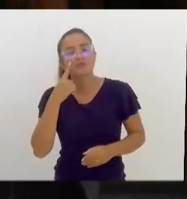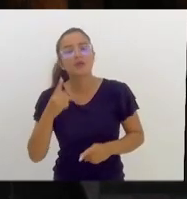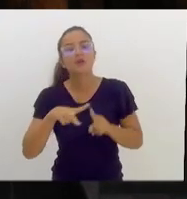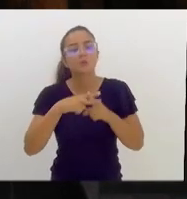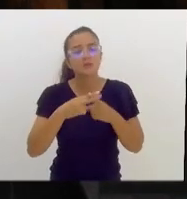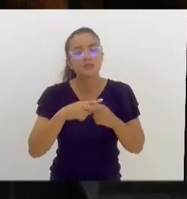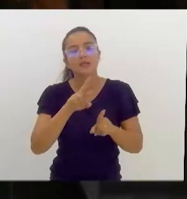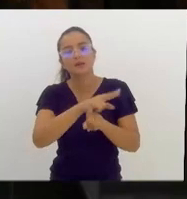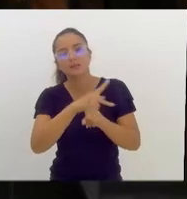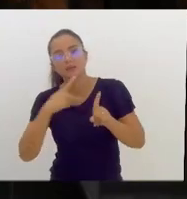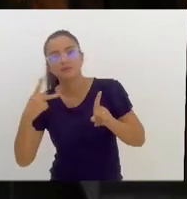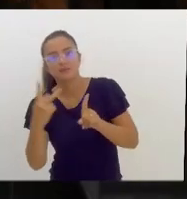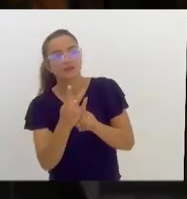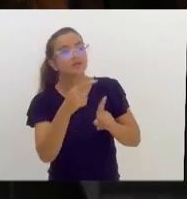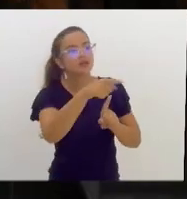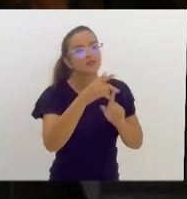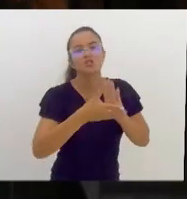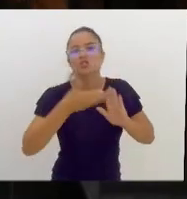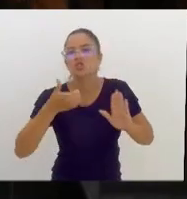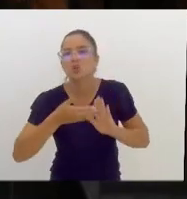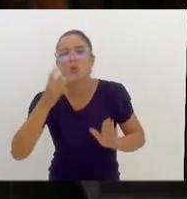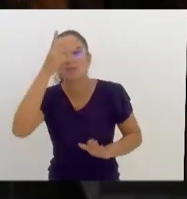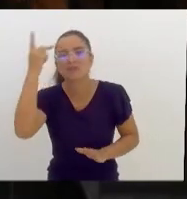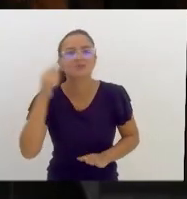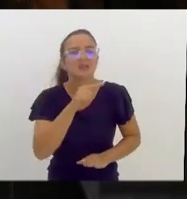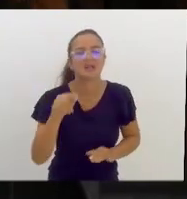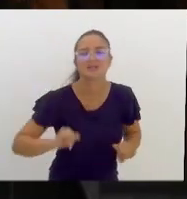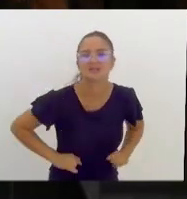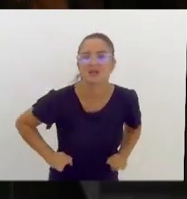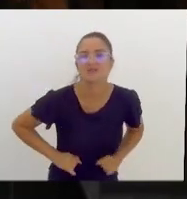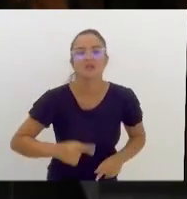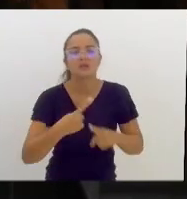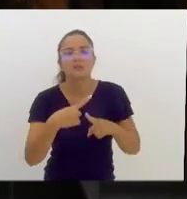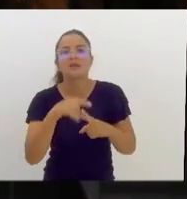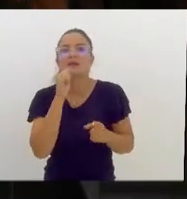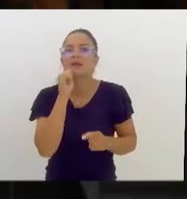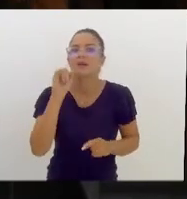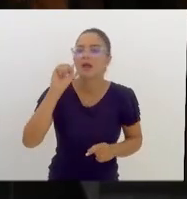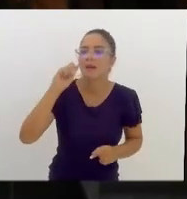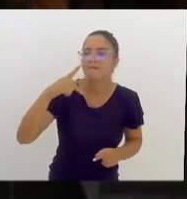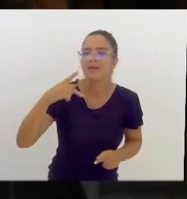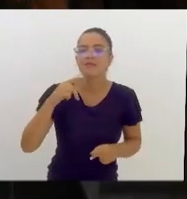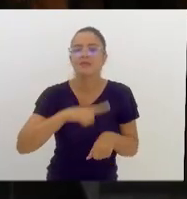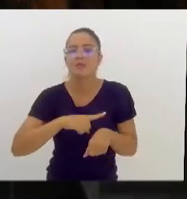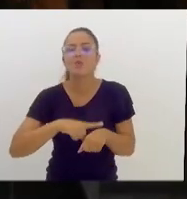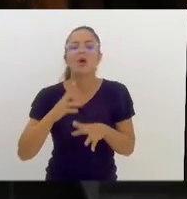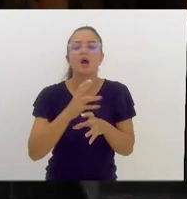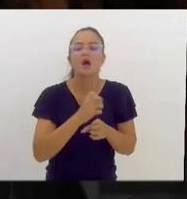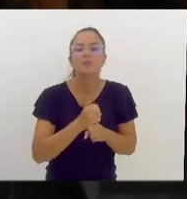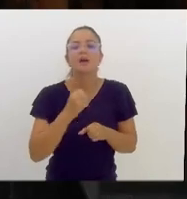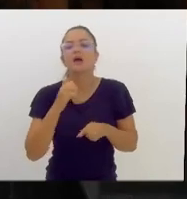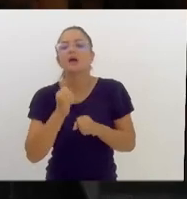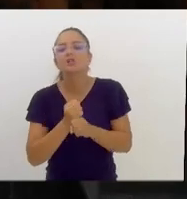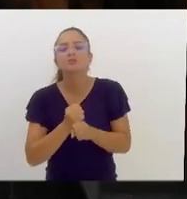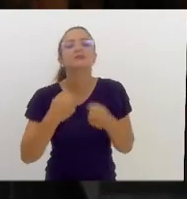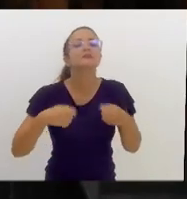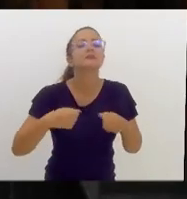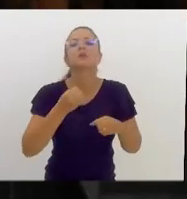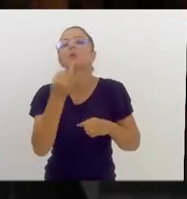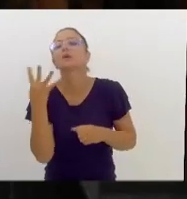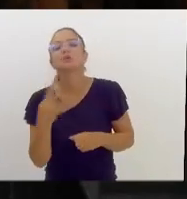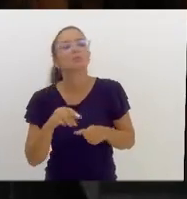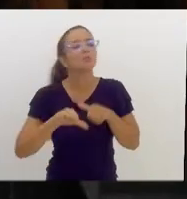retirou direito do conjunto dos servidores, aumentou tempo de aposentadoria, mudou base de cálculo, e a gente não vota